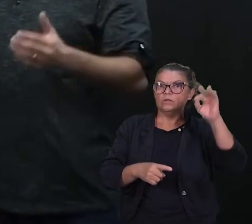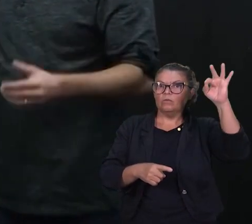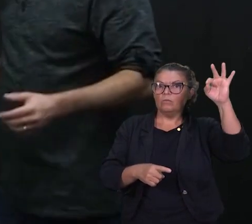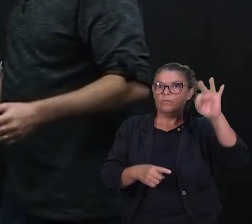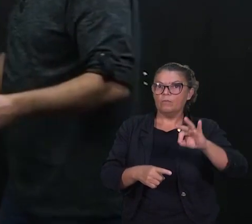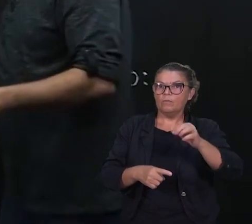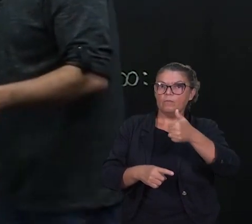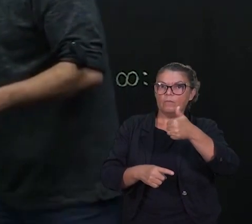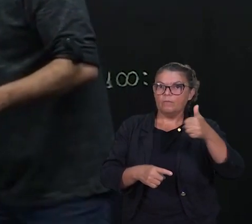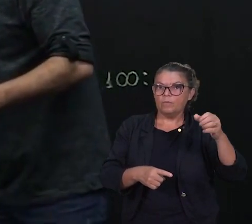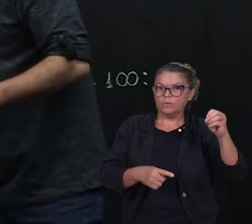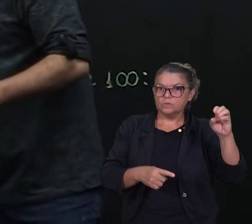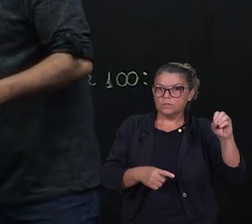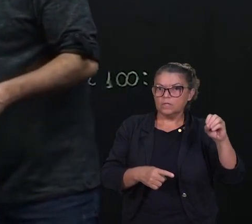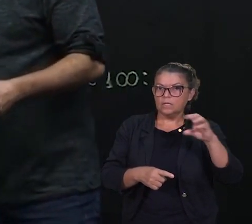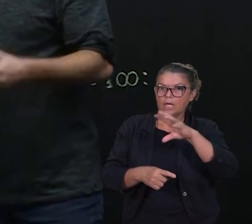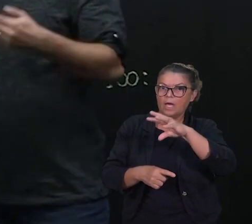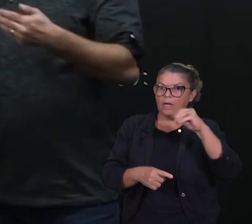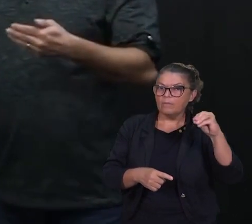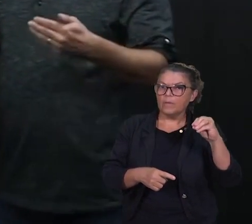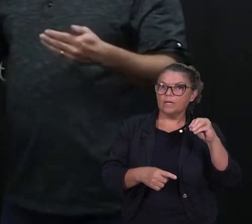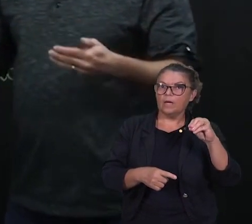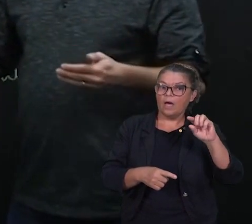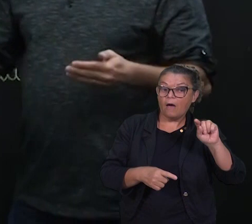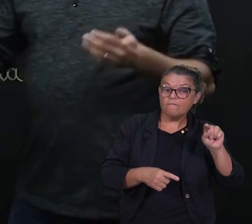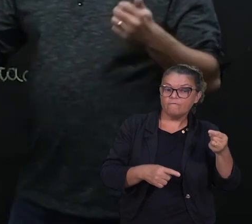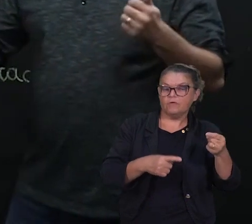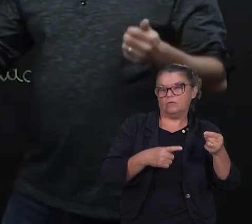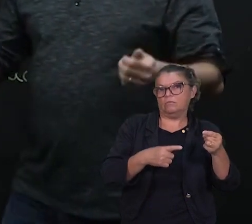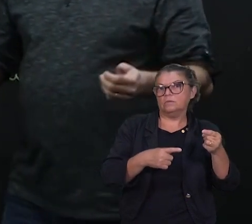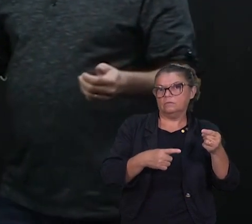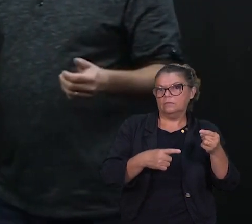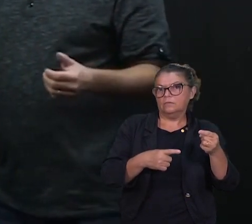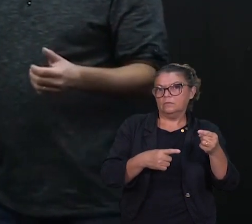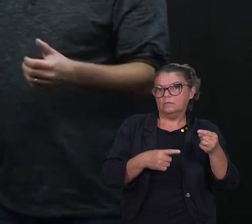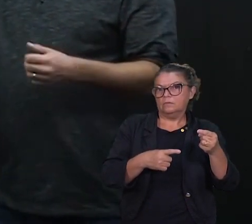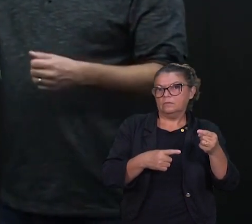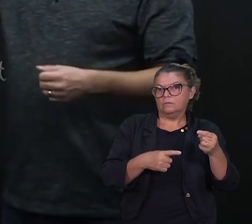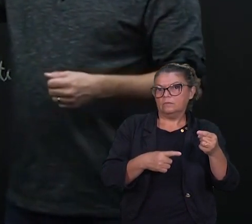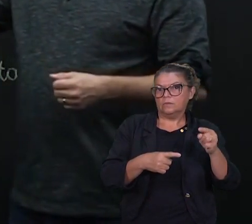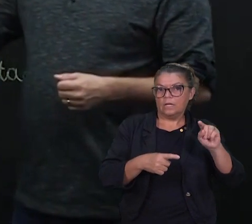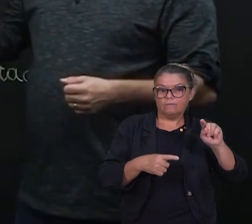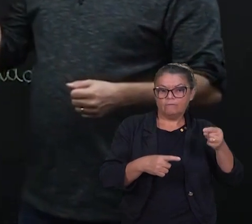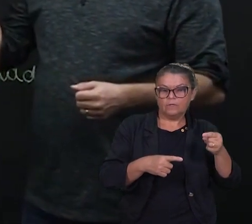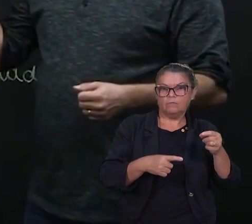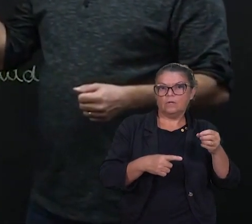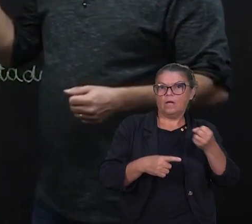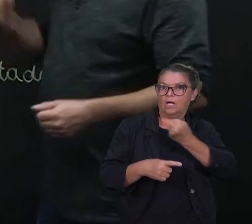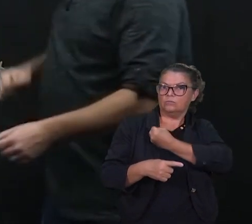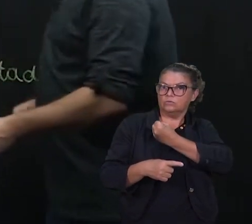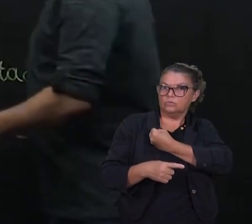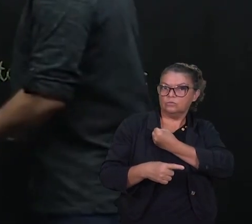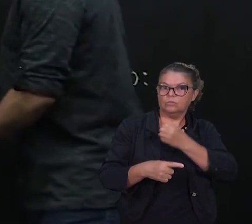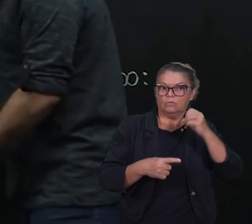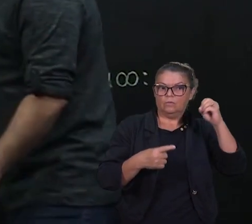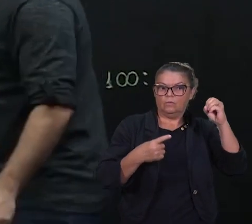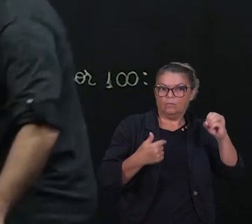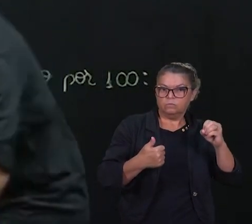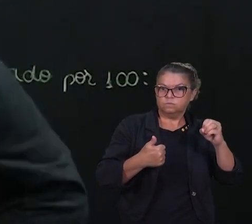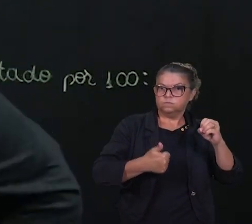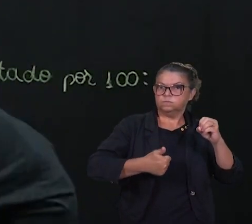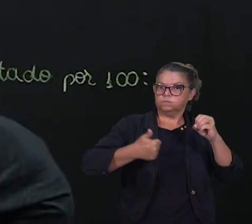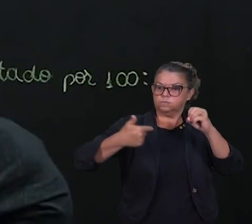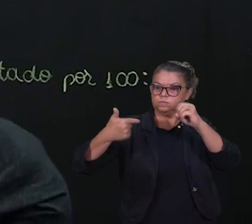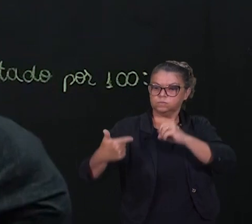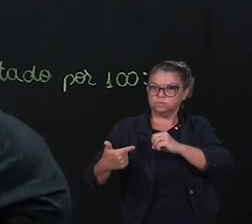100 é você pegar essa vírgula e andar com ela 2 casas para a sua direita. Então aqui,